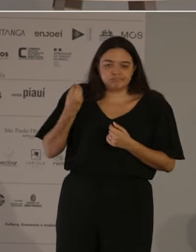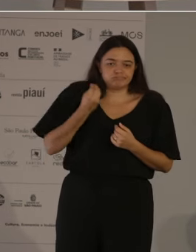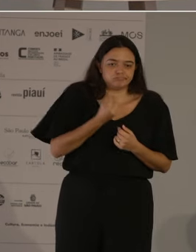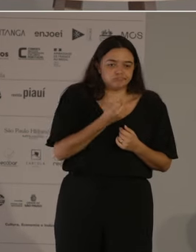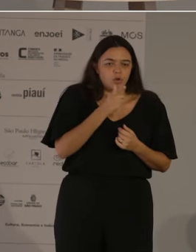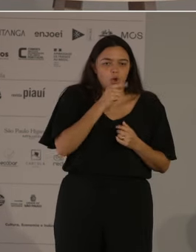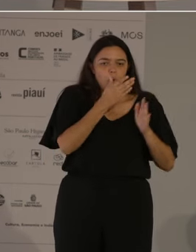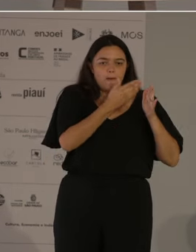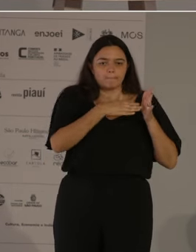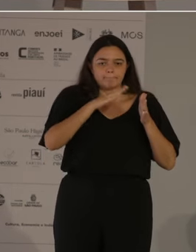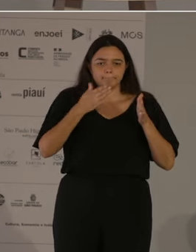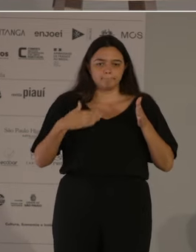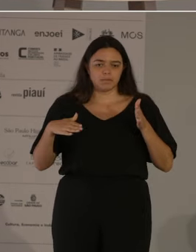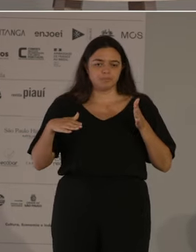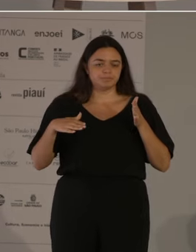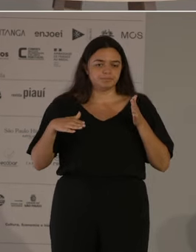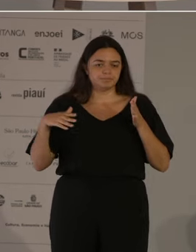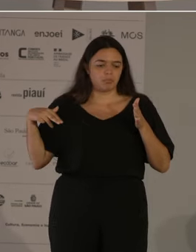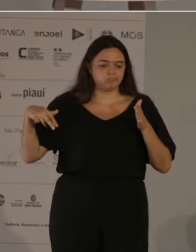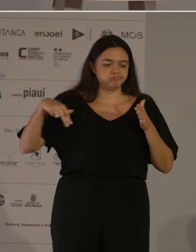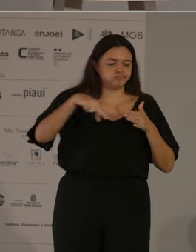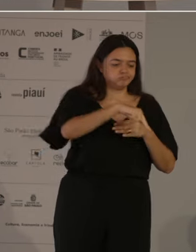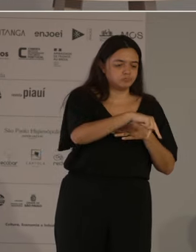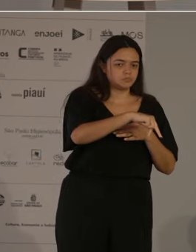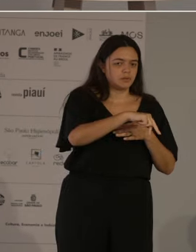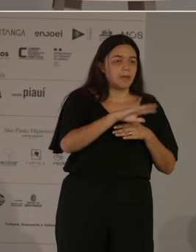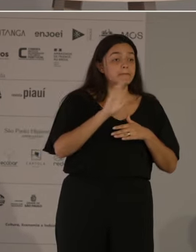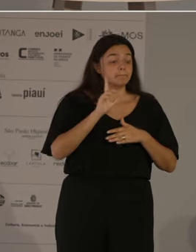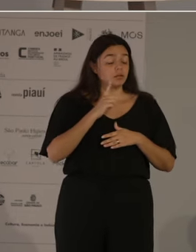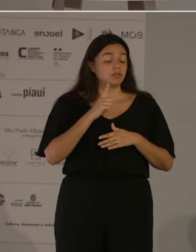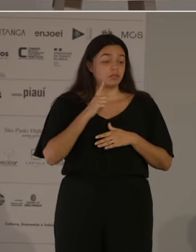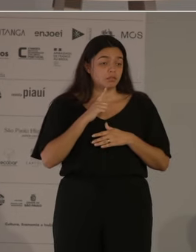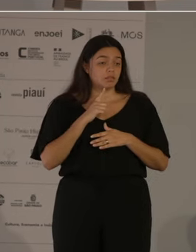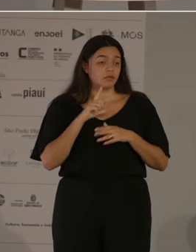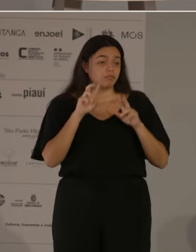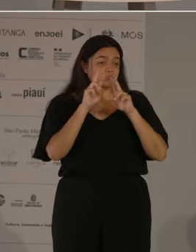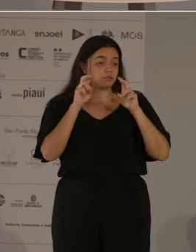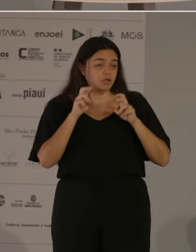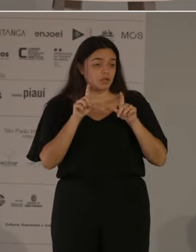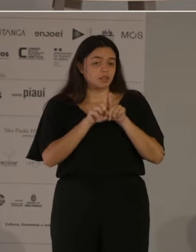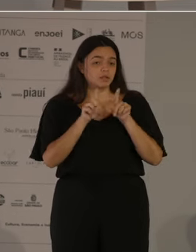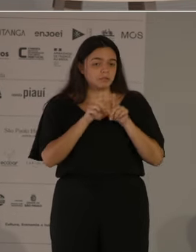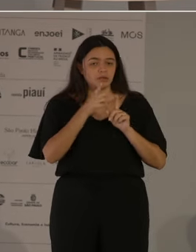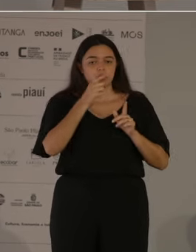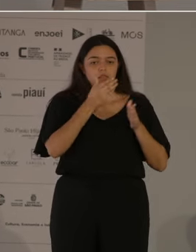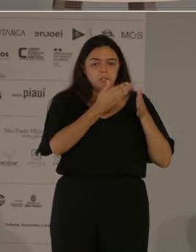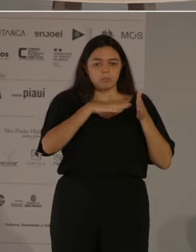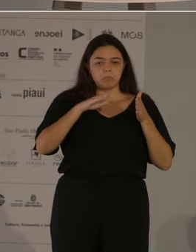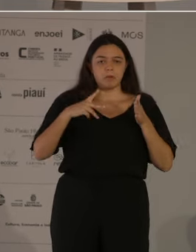a NIED defende. Houve também a hipótese de uma migração pelo Pacífico.